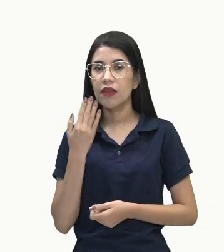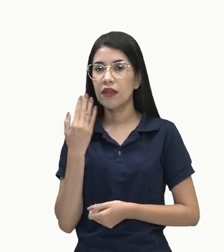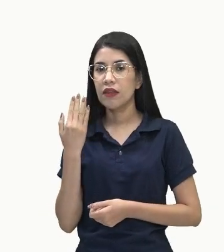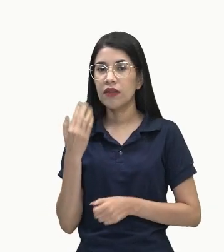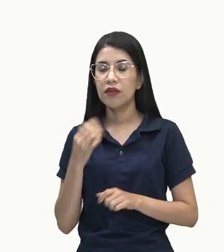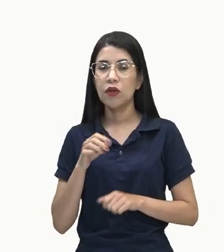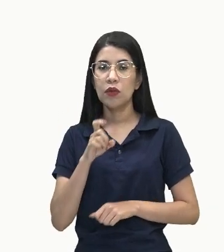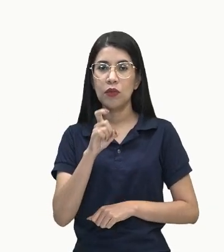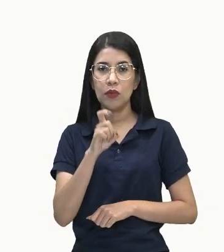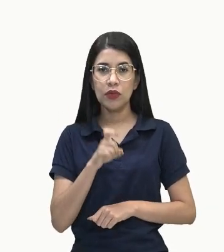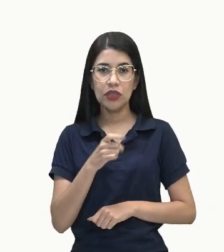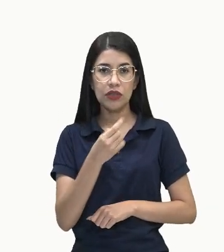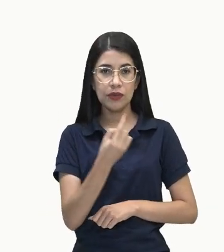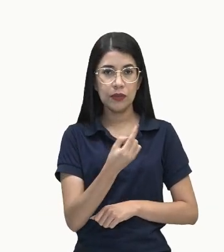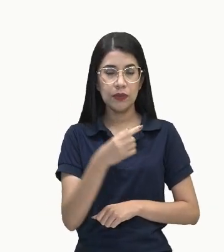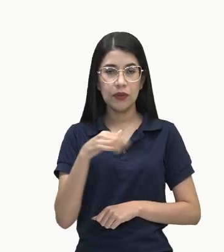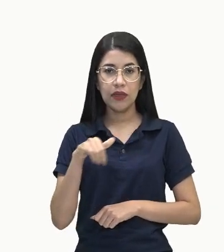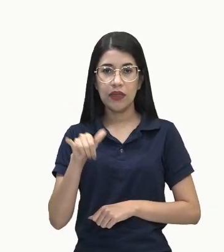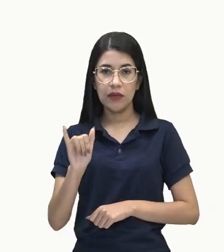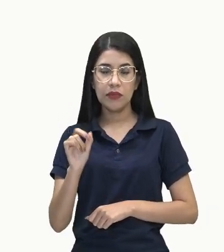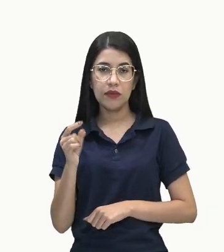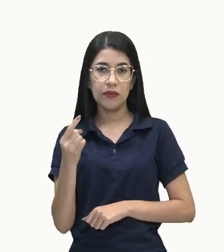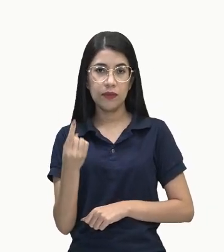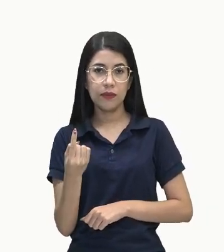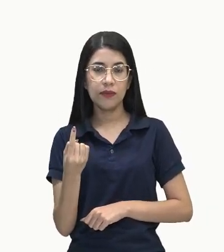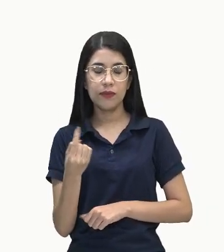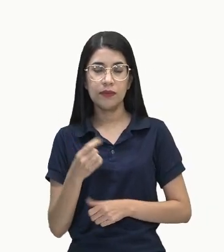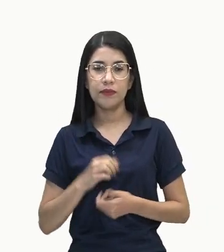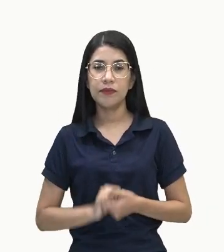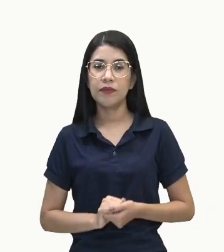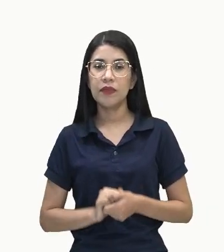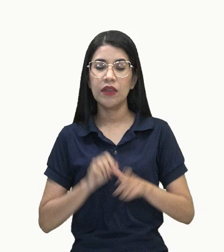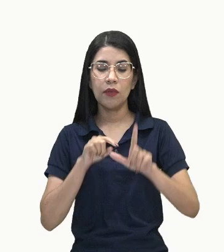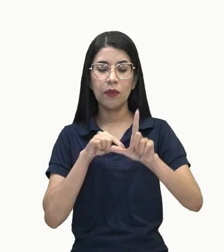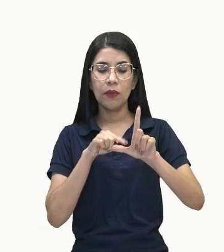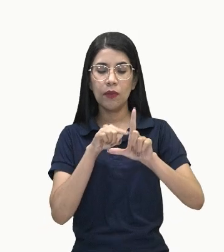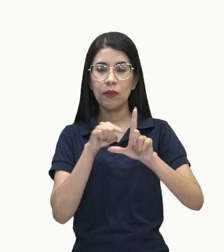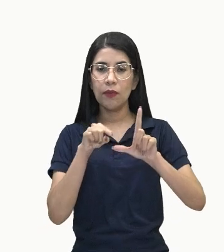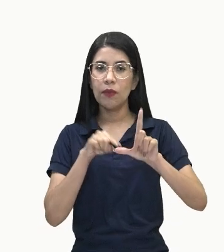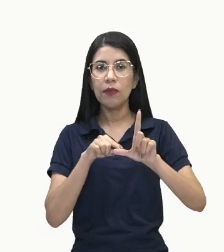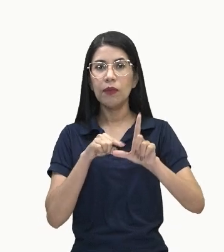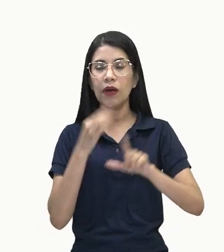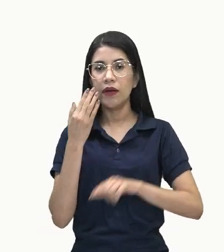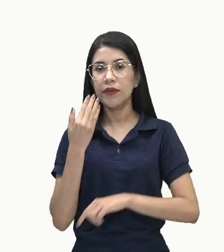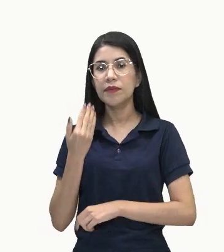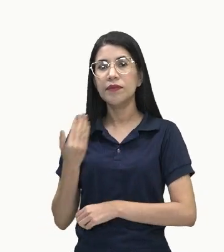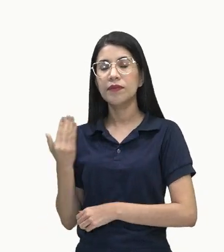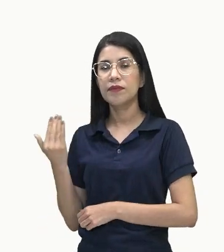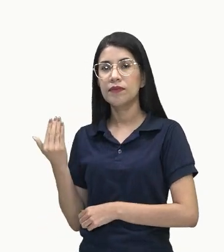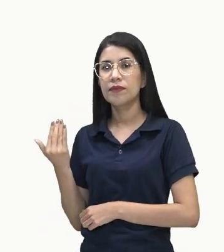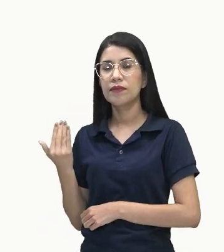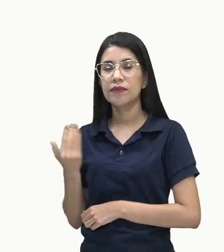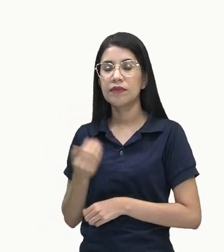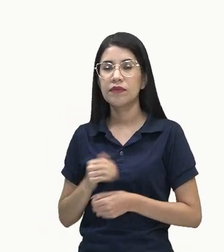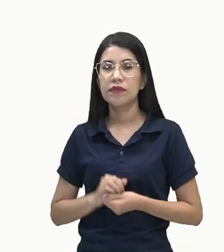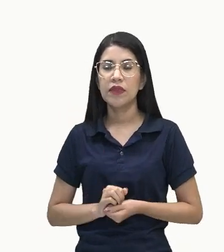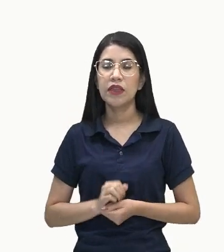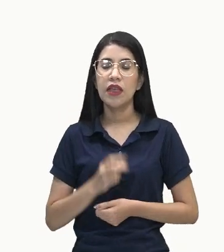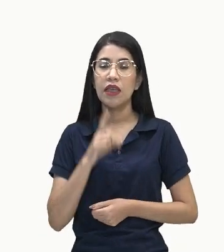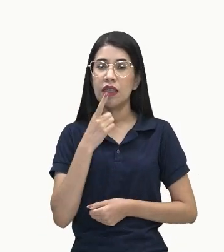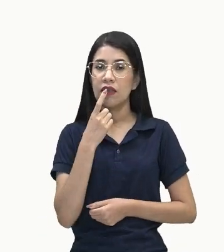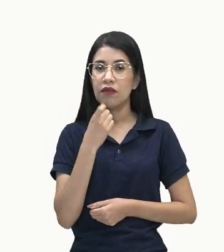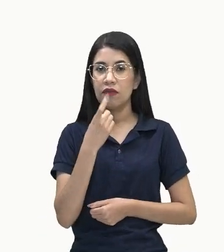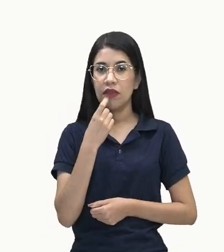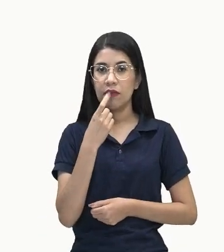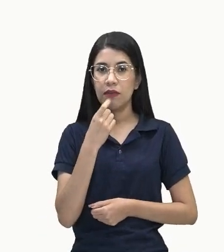para x e 1 para y. Então, esse ponto A é justamente esse ponto que está aqui de vermelho, tá?